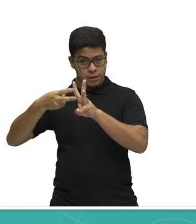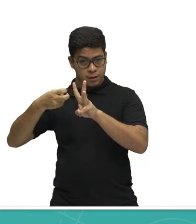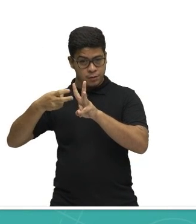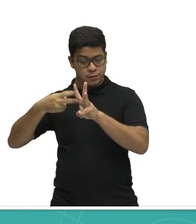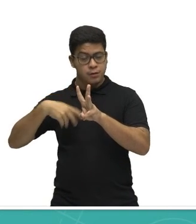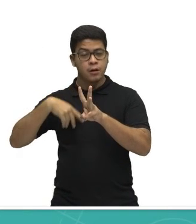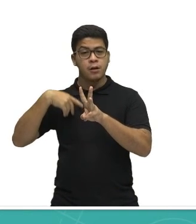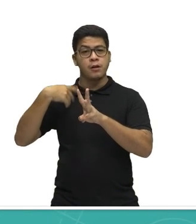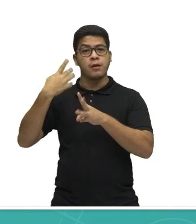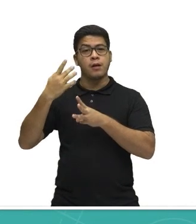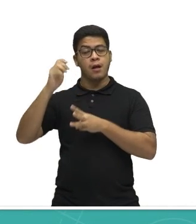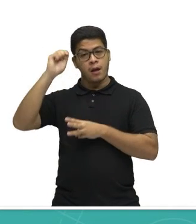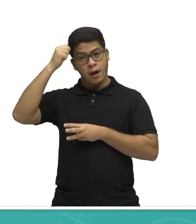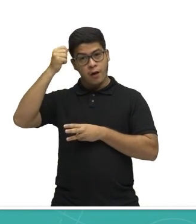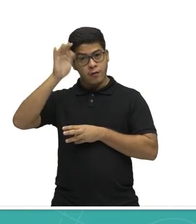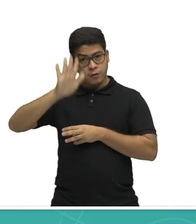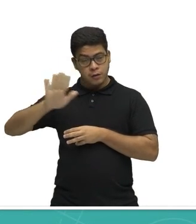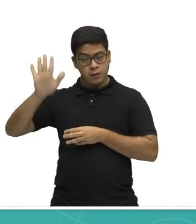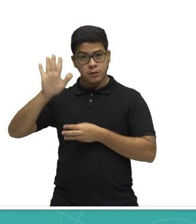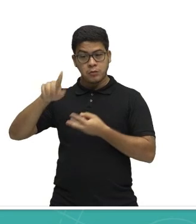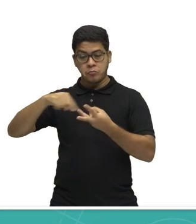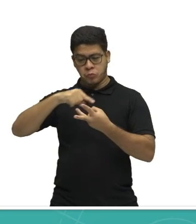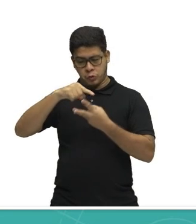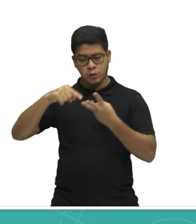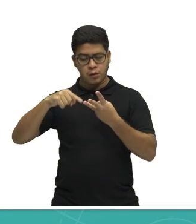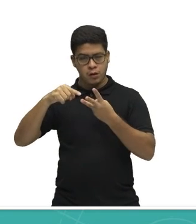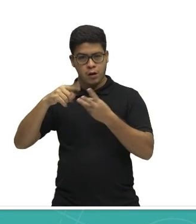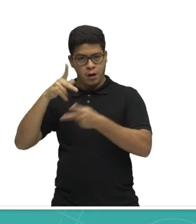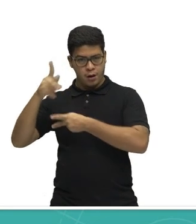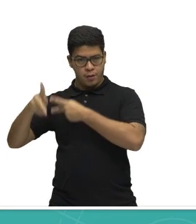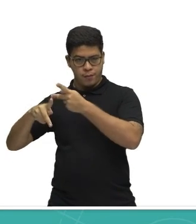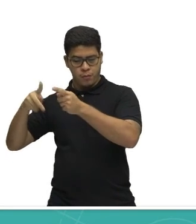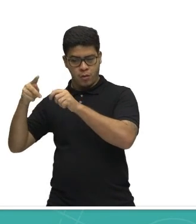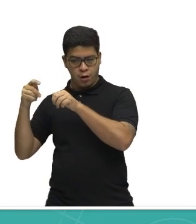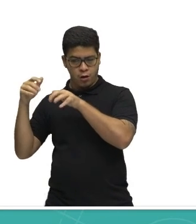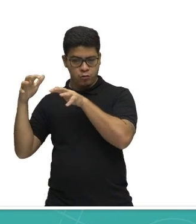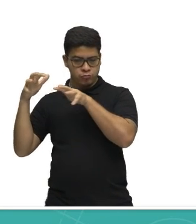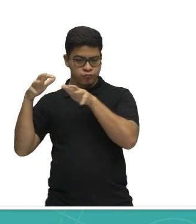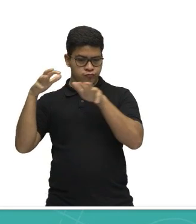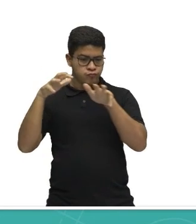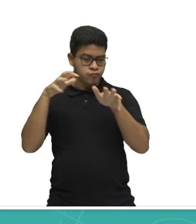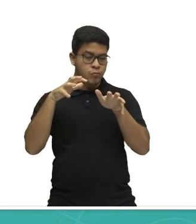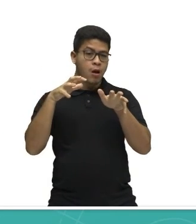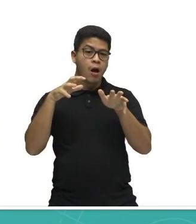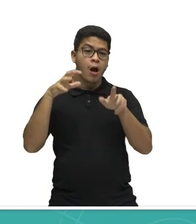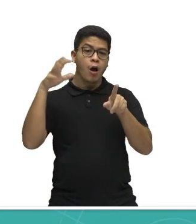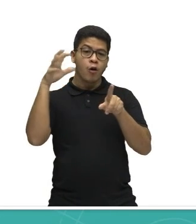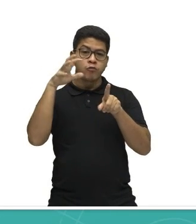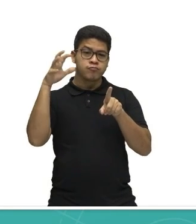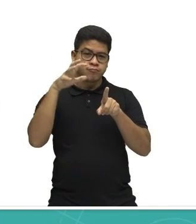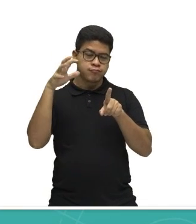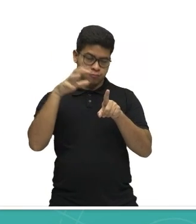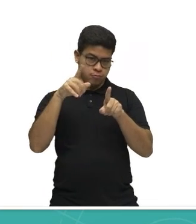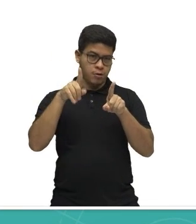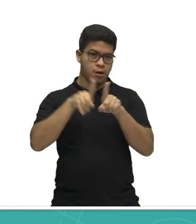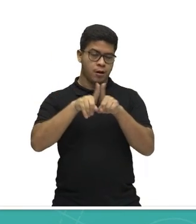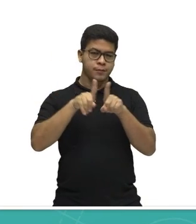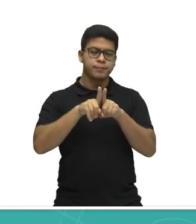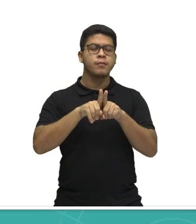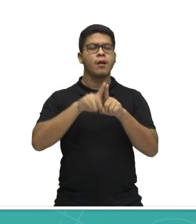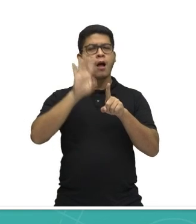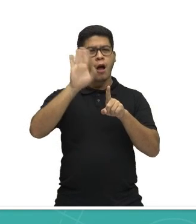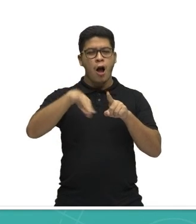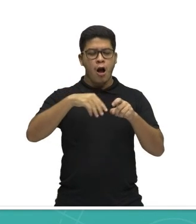nossa cultura é multicultural, através desses três povos. Então, nossa cultura é